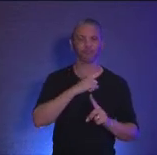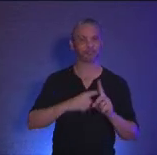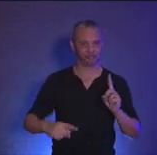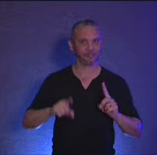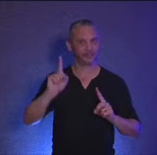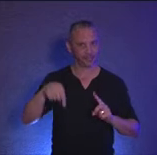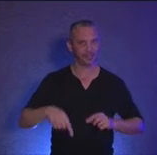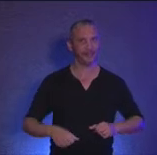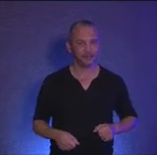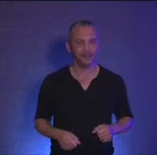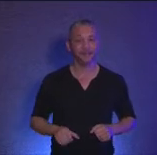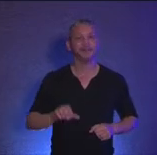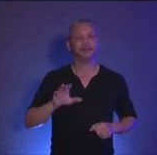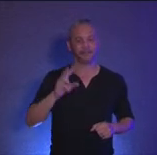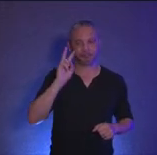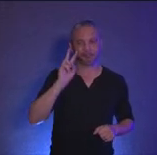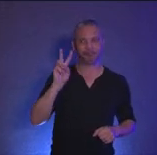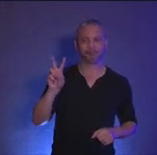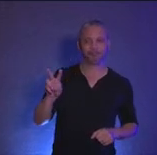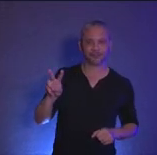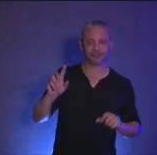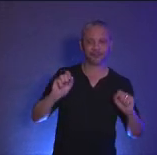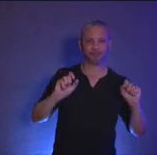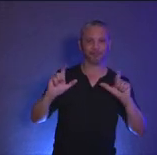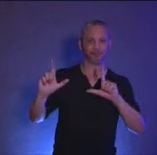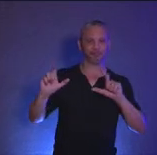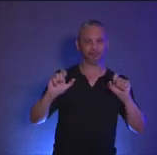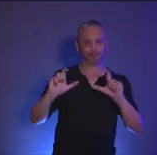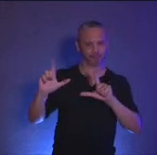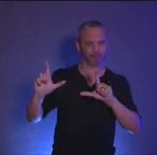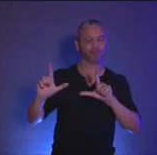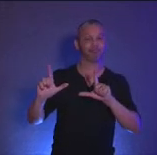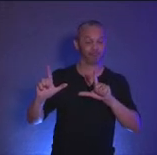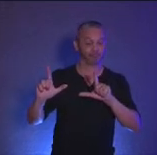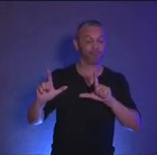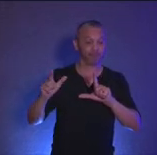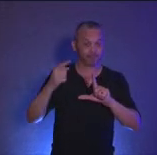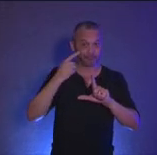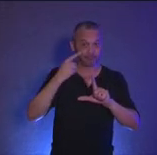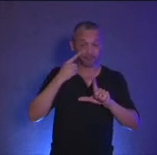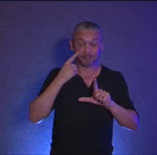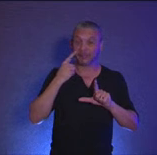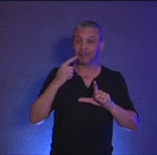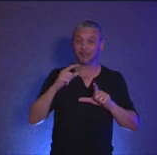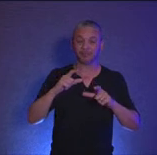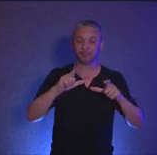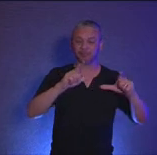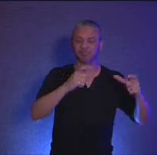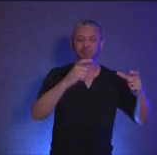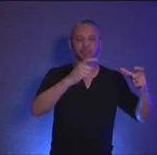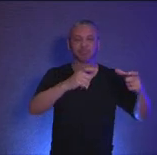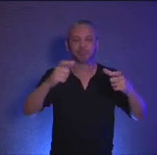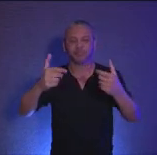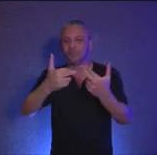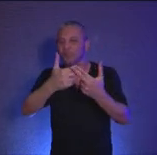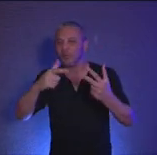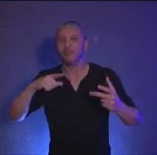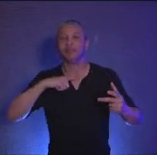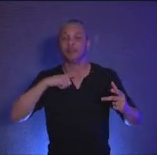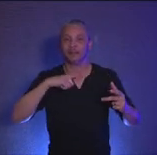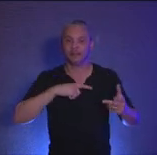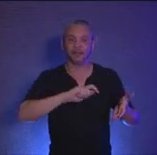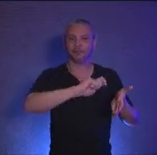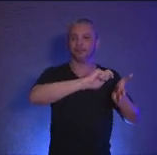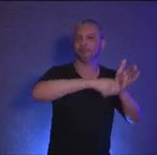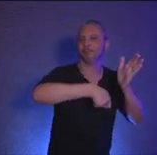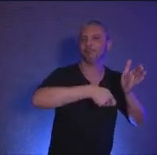disso, e vocês estão vendo aí o nosso dashboard, o Amazônia Minada, milhares de requerimentos são mantidos